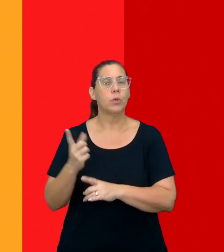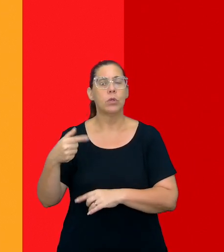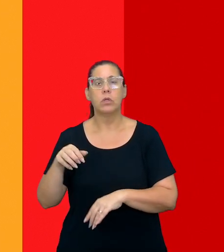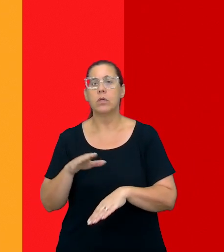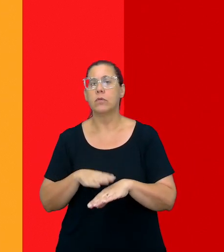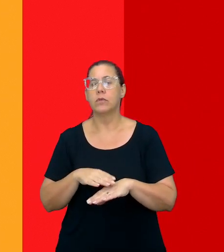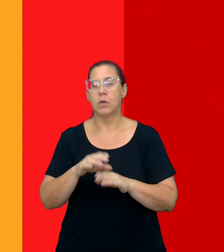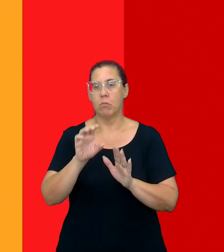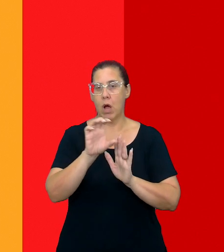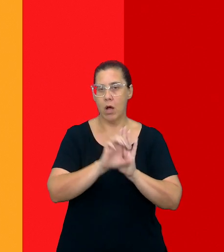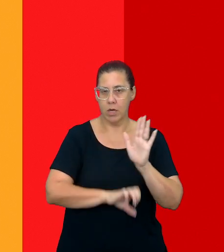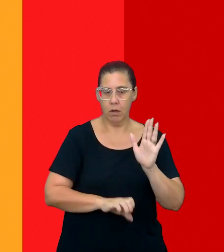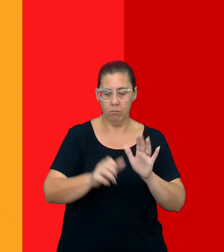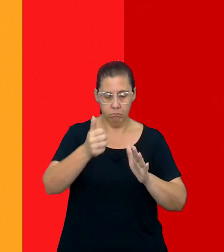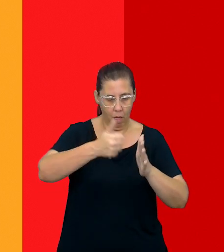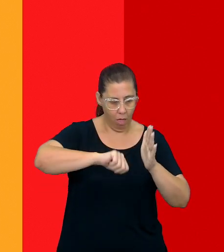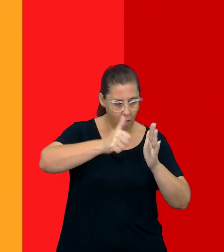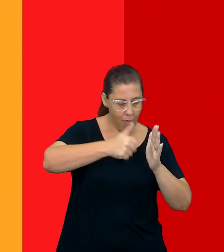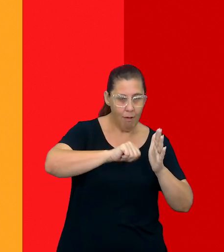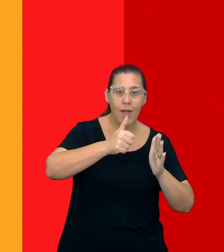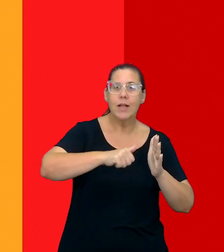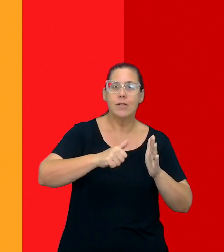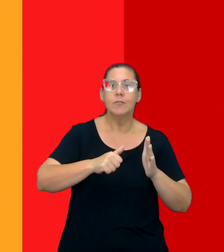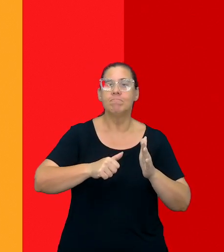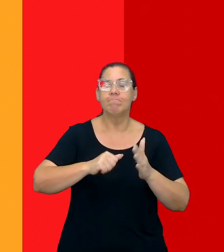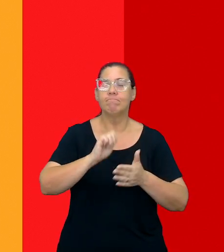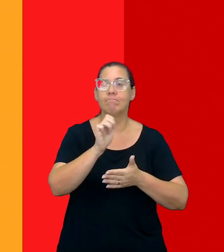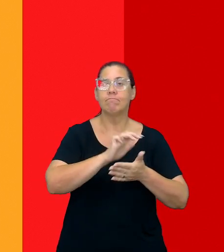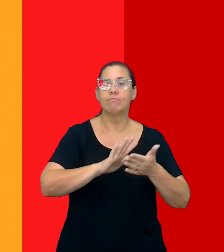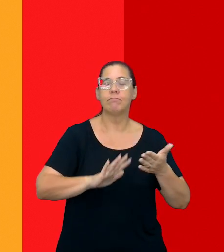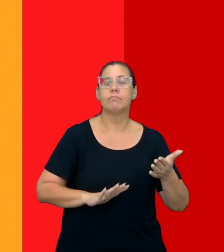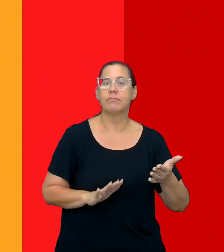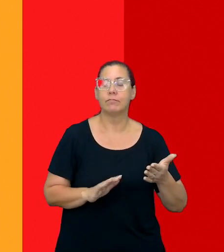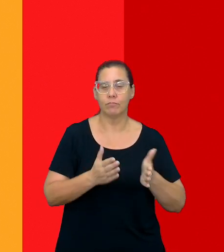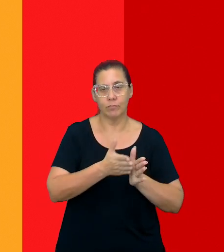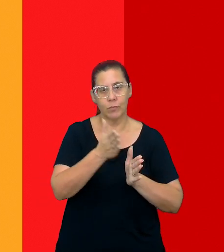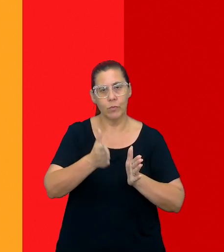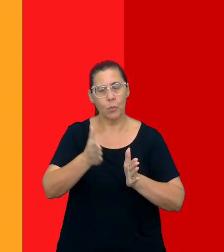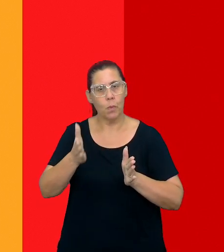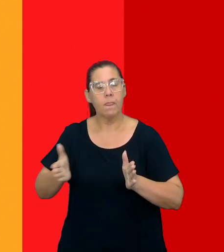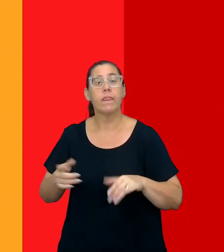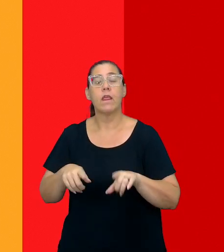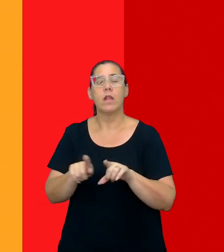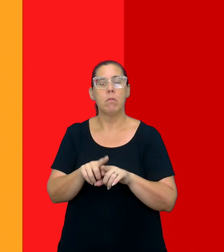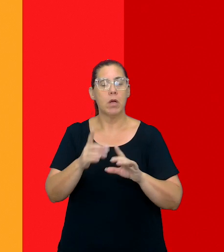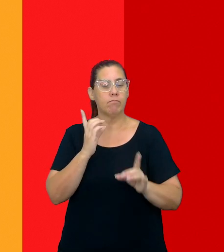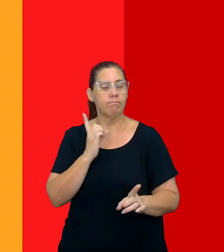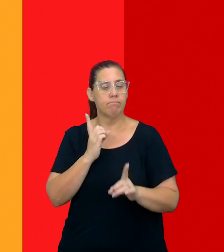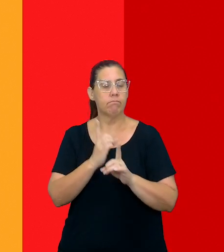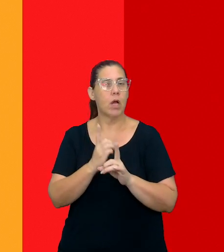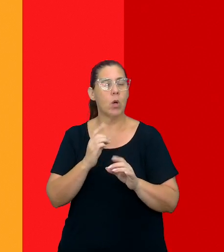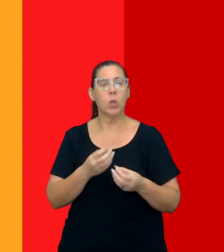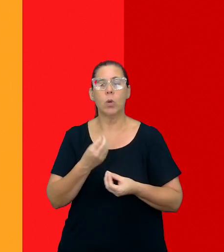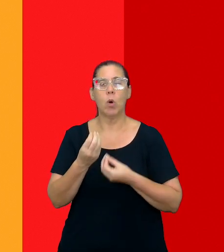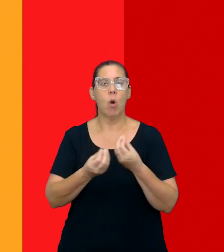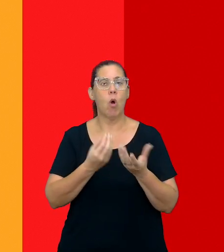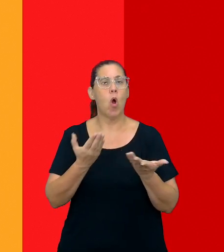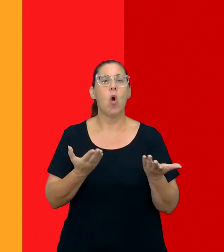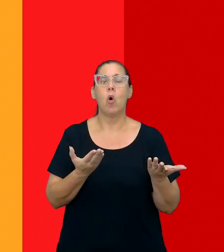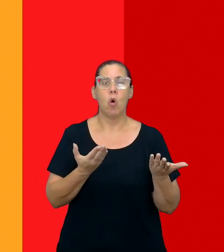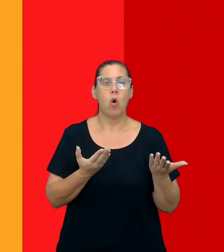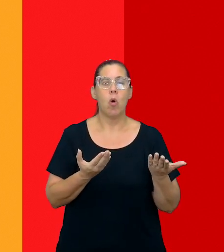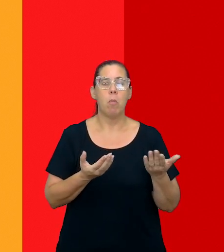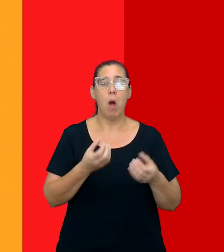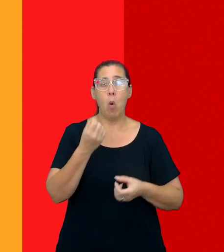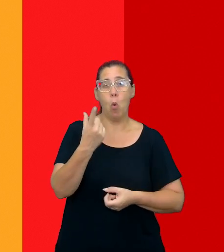faremos um exercício de analisar aí 2 atividades da sequência e identificar como, por meio delas,